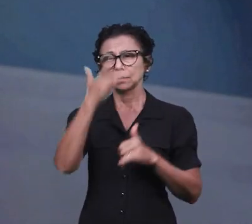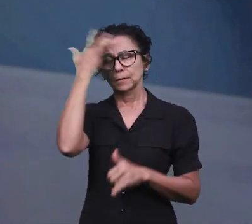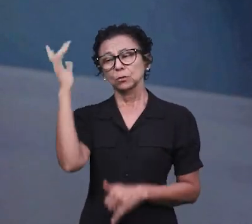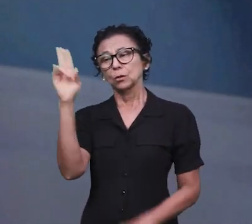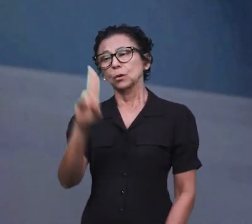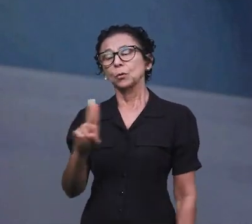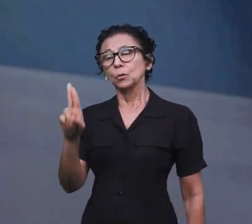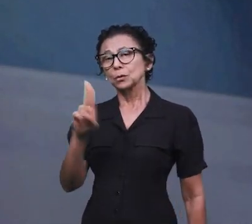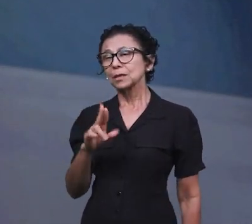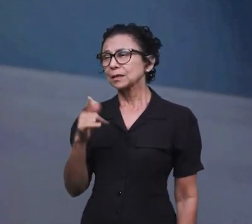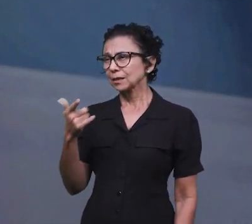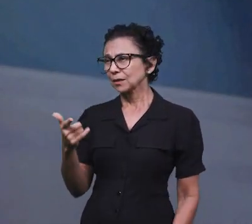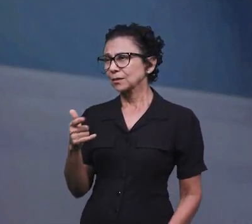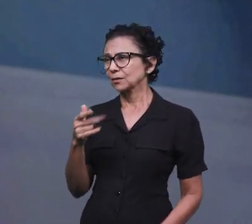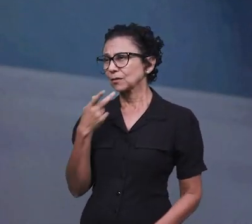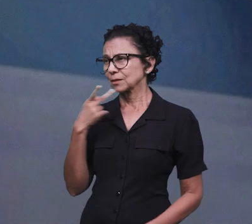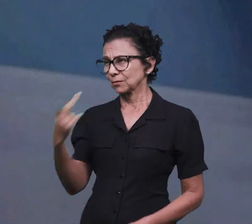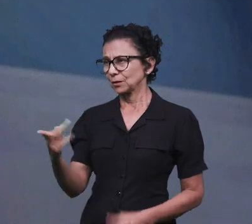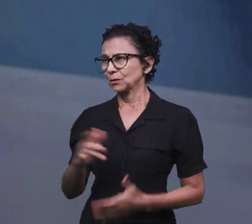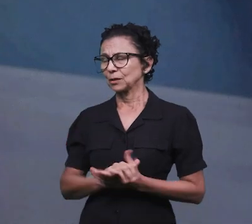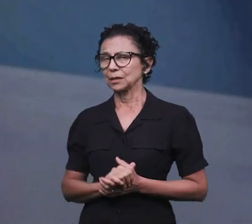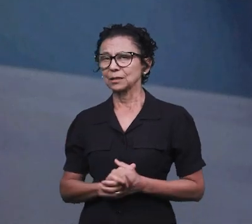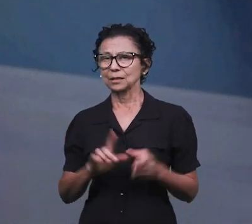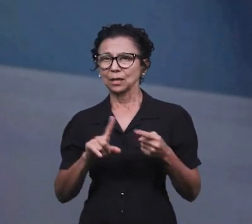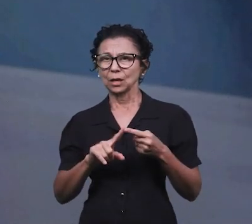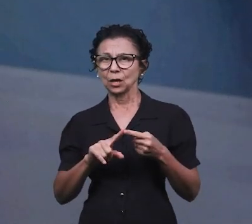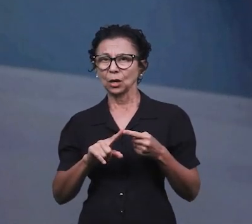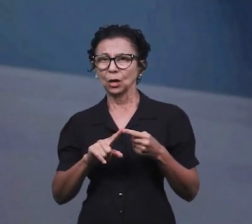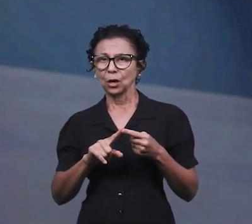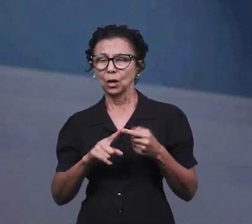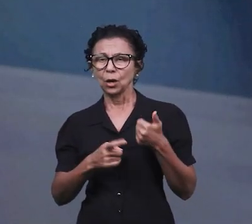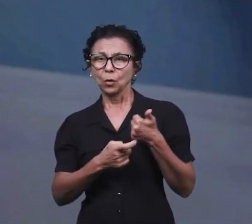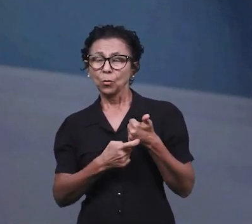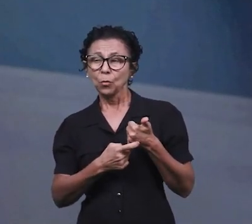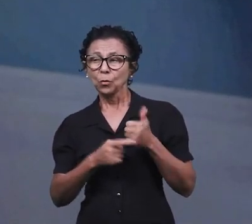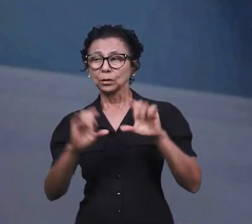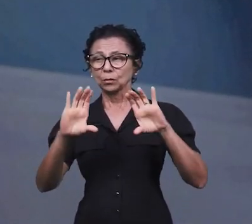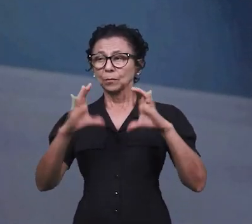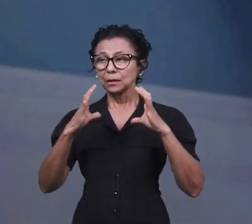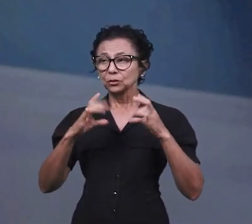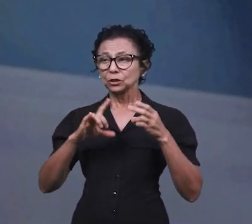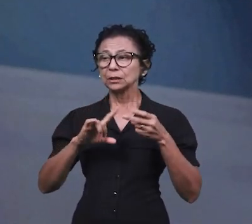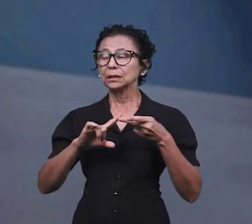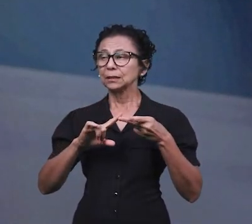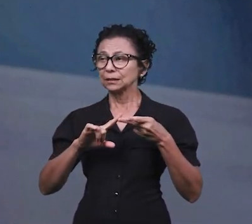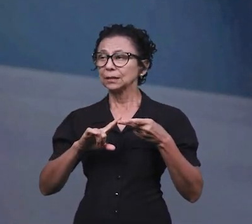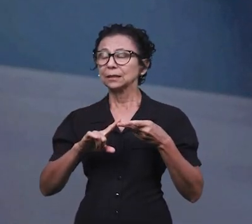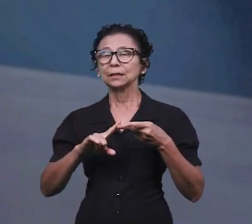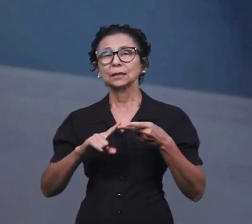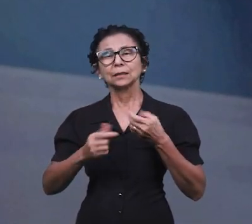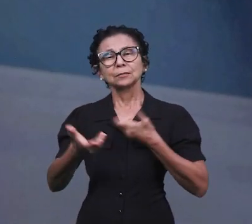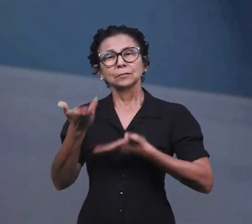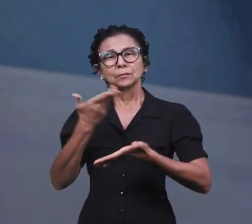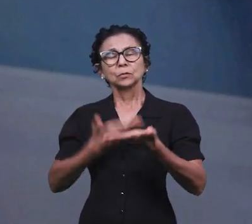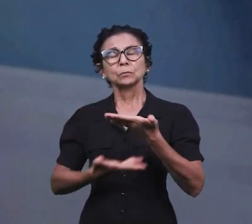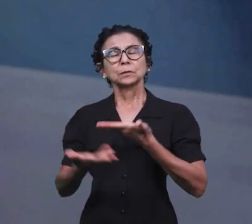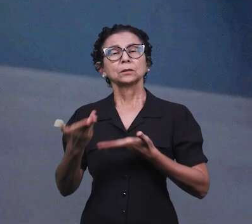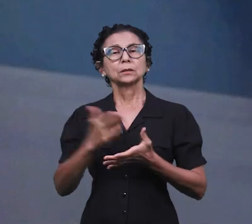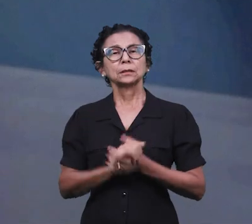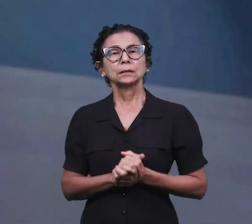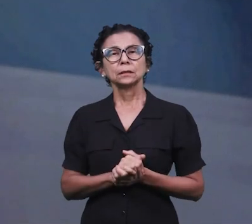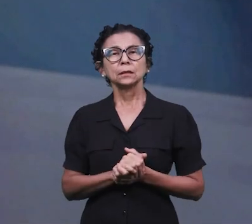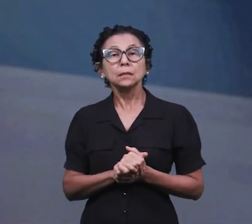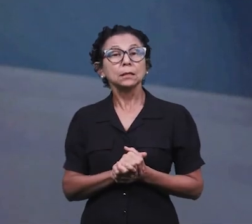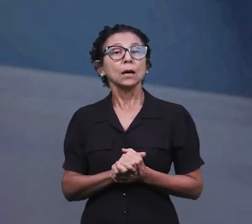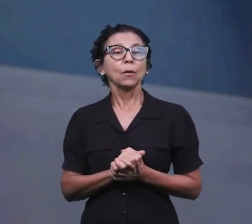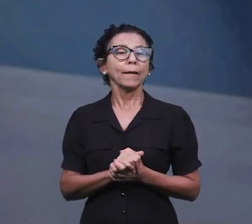você falou, curta, compartilha, comente. Então tudo isso que as pessoas fazem geram informações. Essas informações são